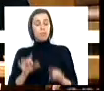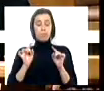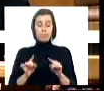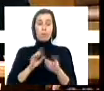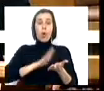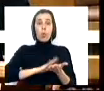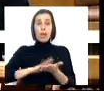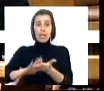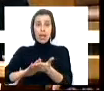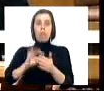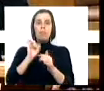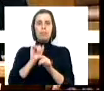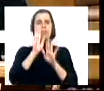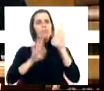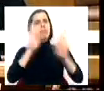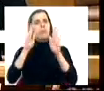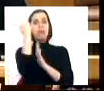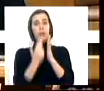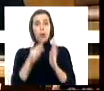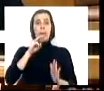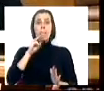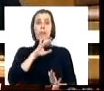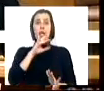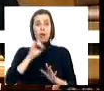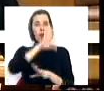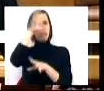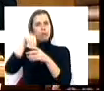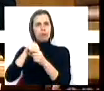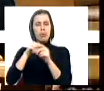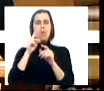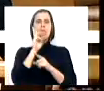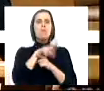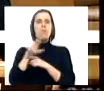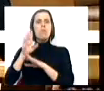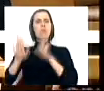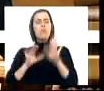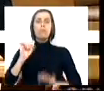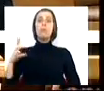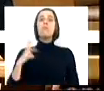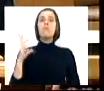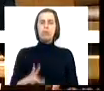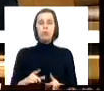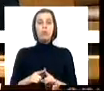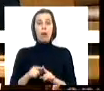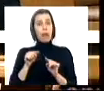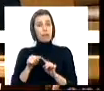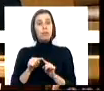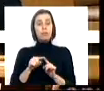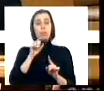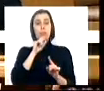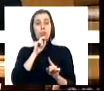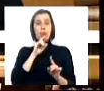Esta coleção de obras de Miró, sendo integrada no tecido museológico de Portugal, seria fator